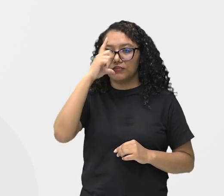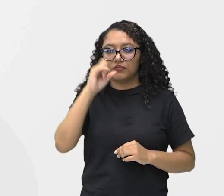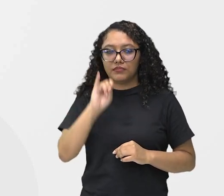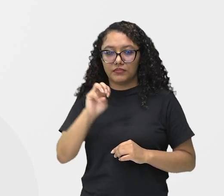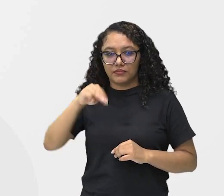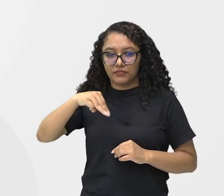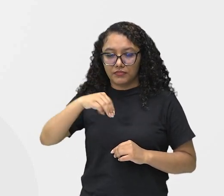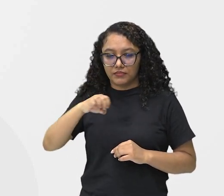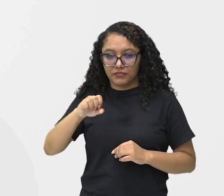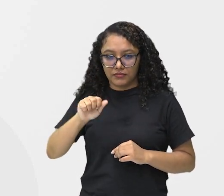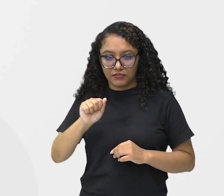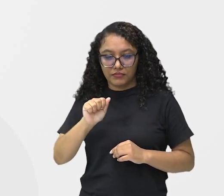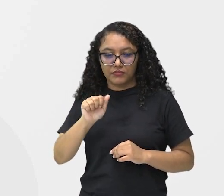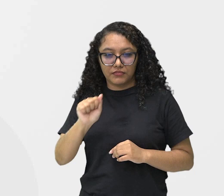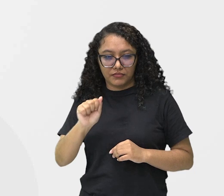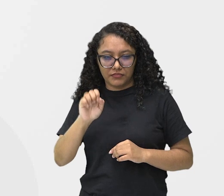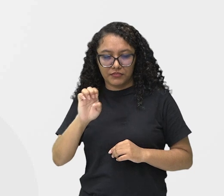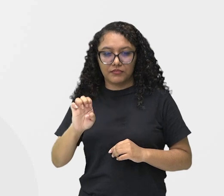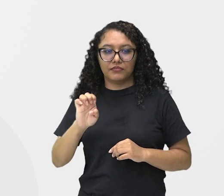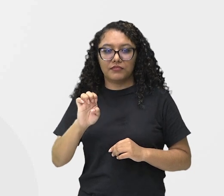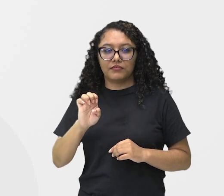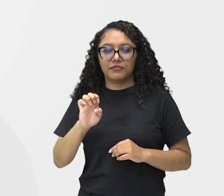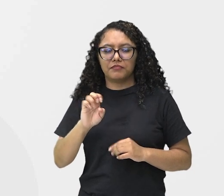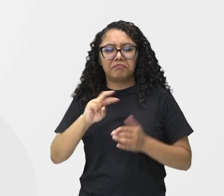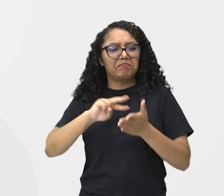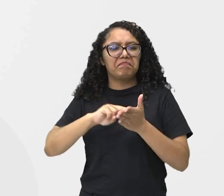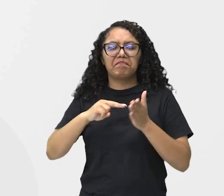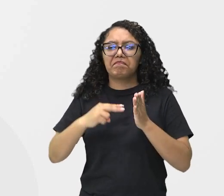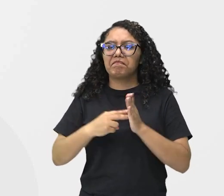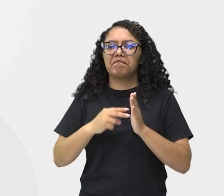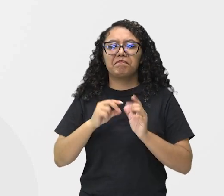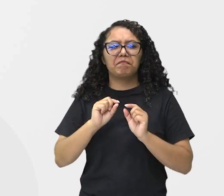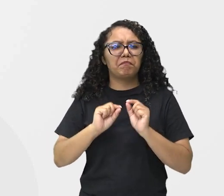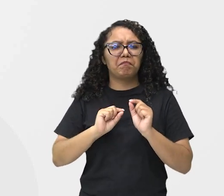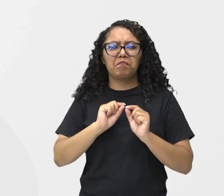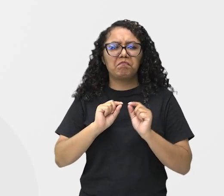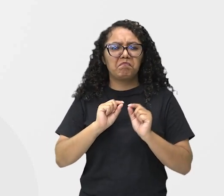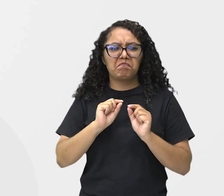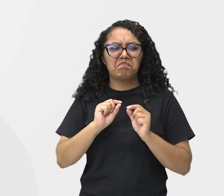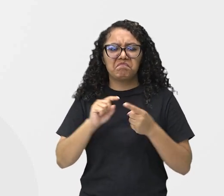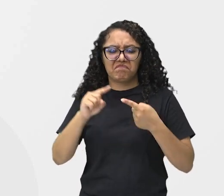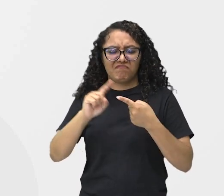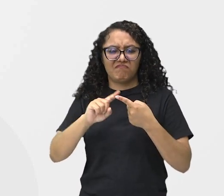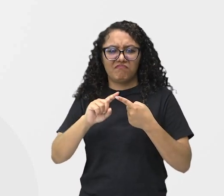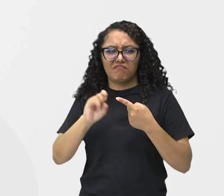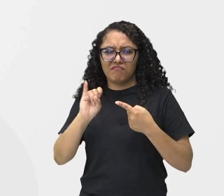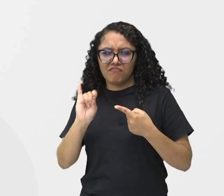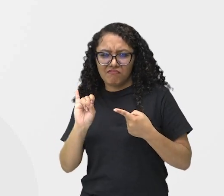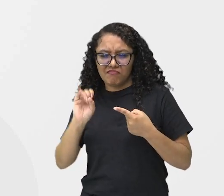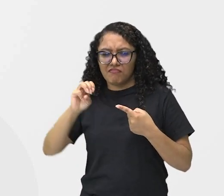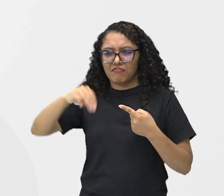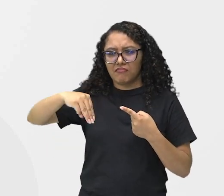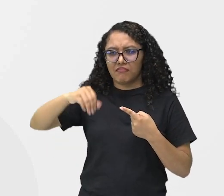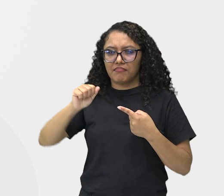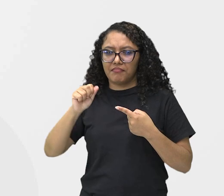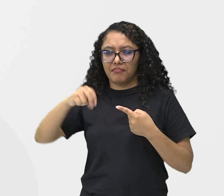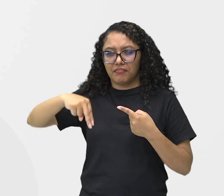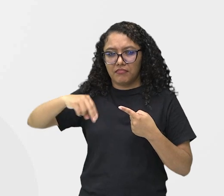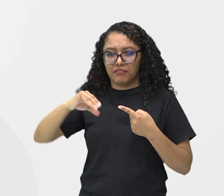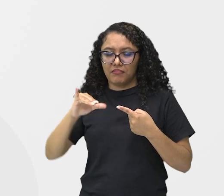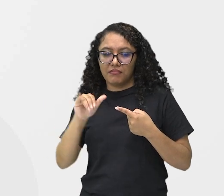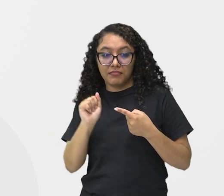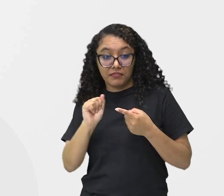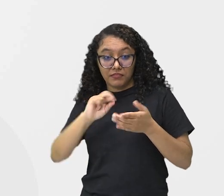imanentia, imanentiae. Que quer dizer imanência, professora?